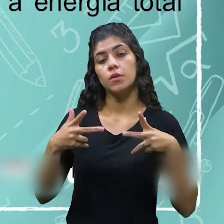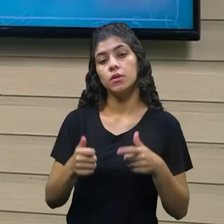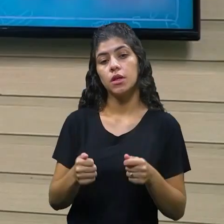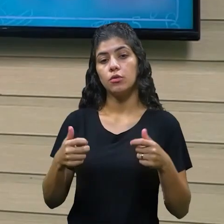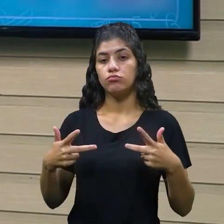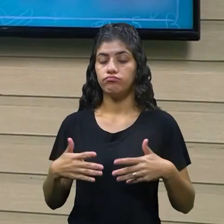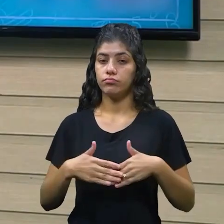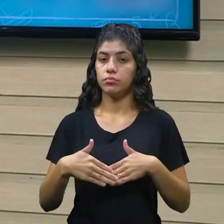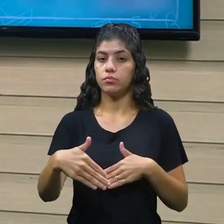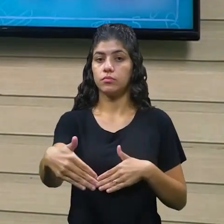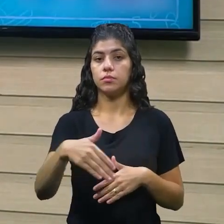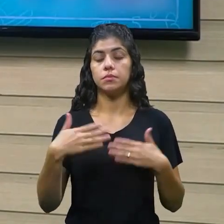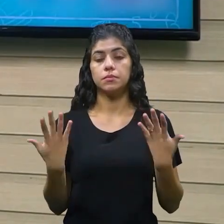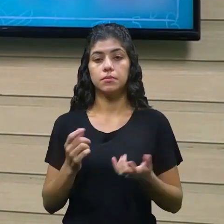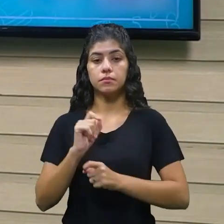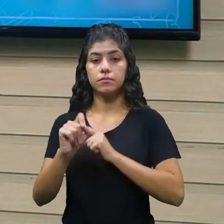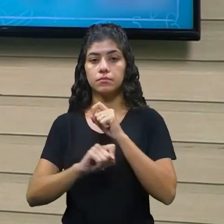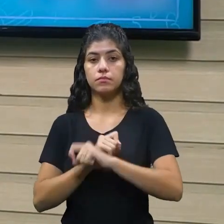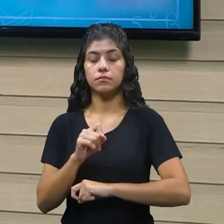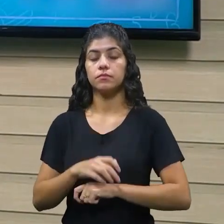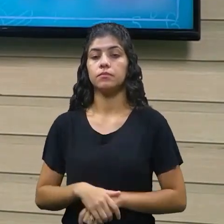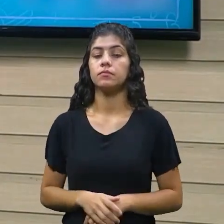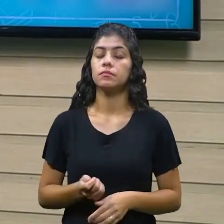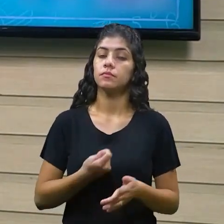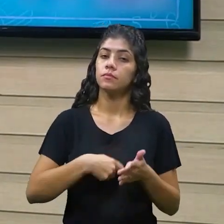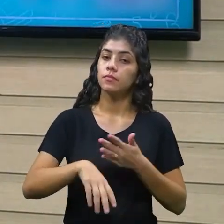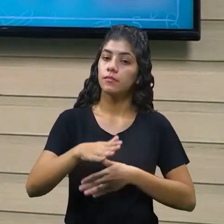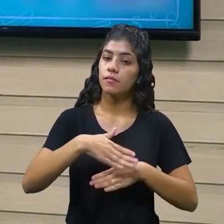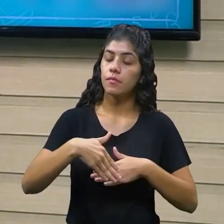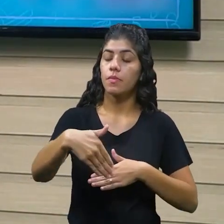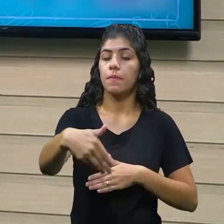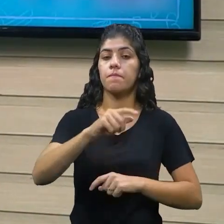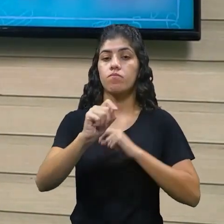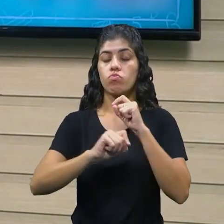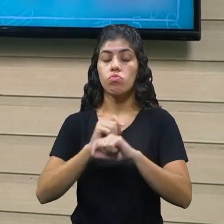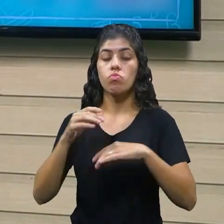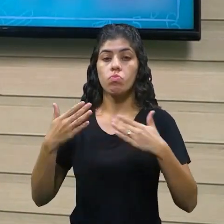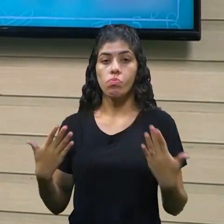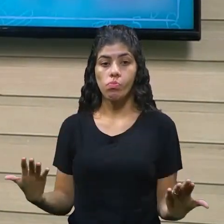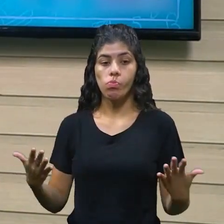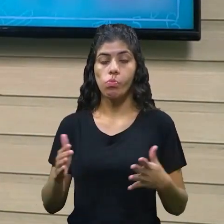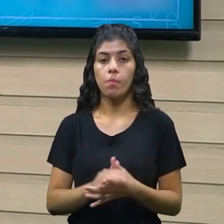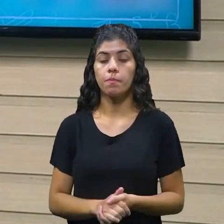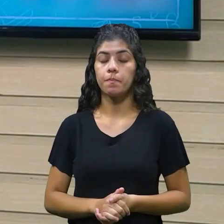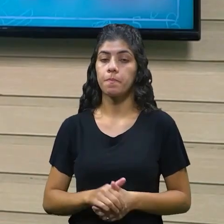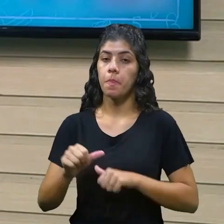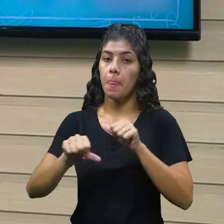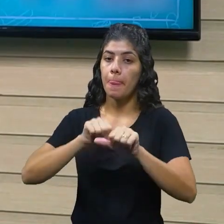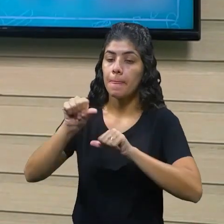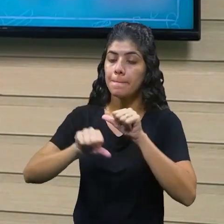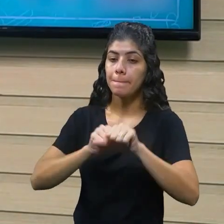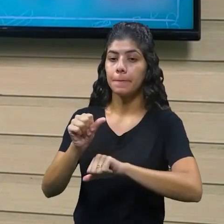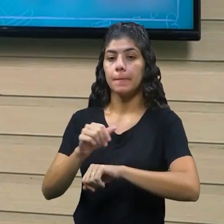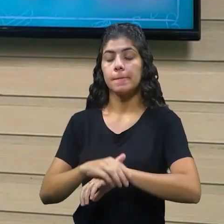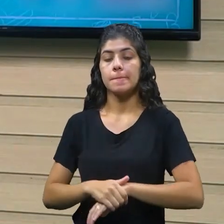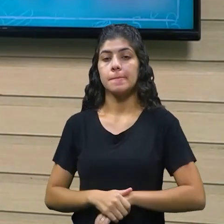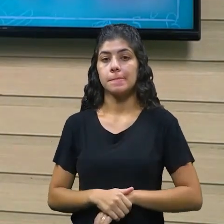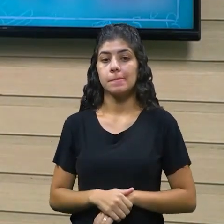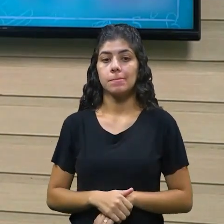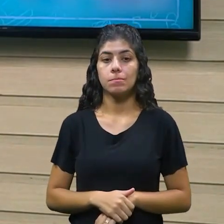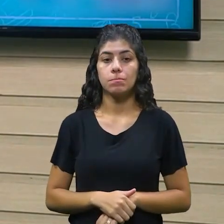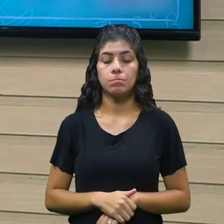permaneça constante. Então, essa energia total ela vai permanecer sempre constante, embora ela sofra variações, né? Embora ela